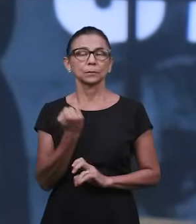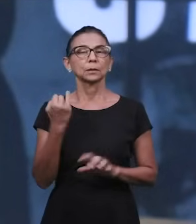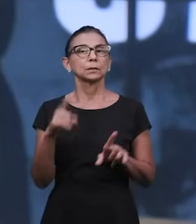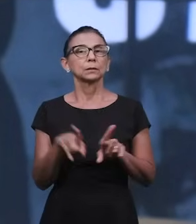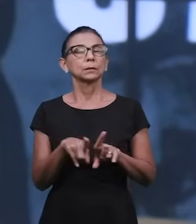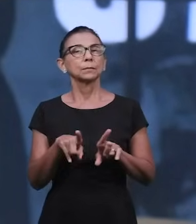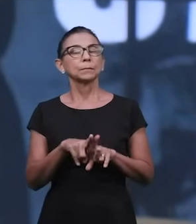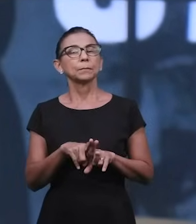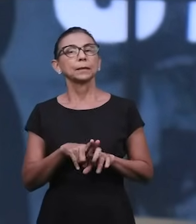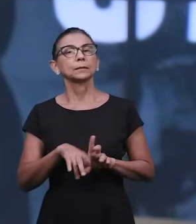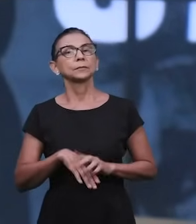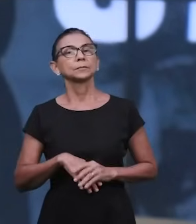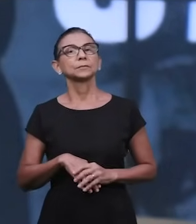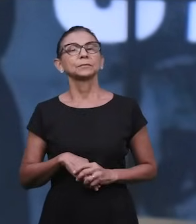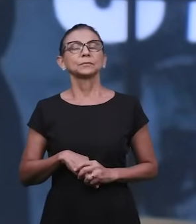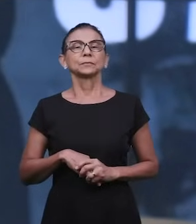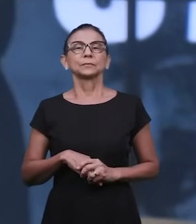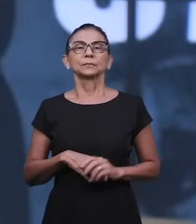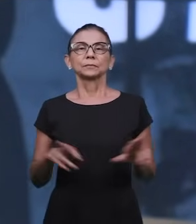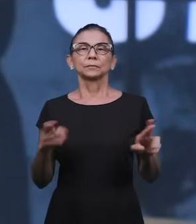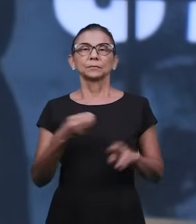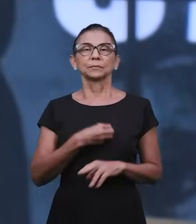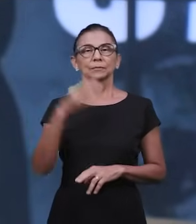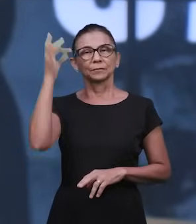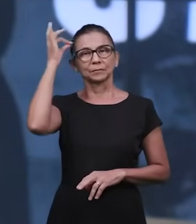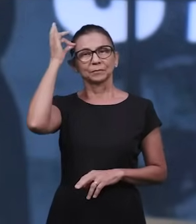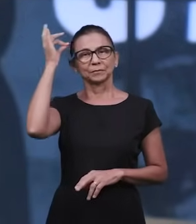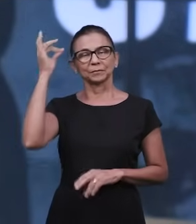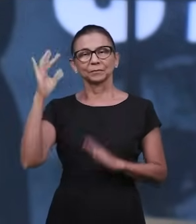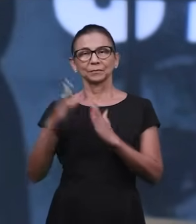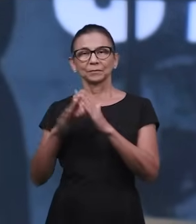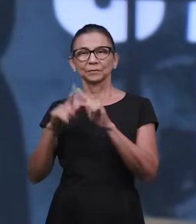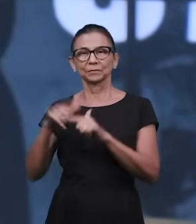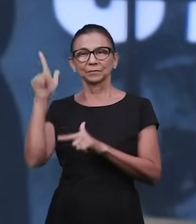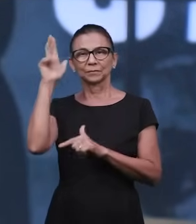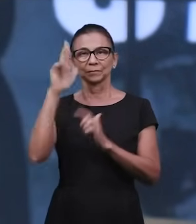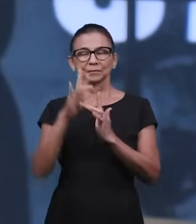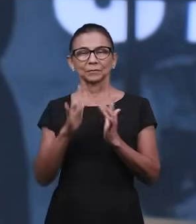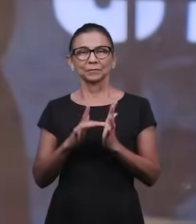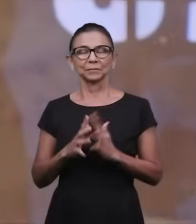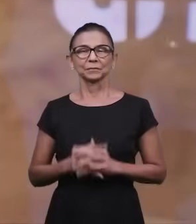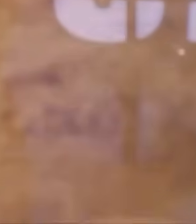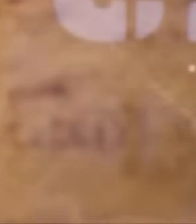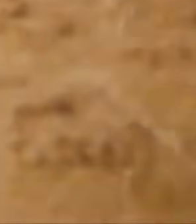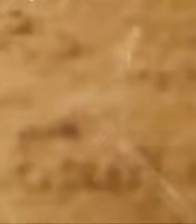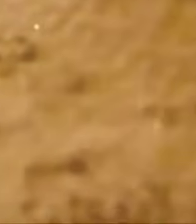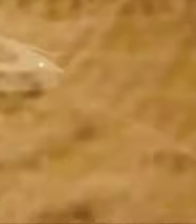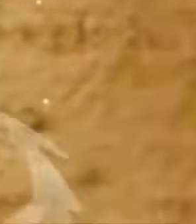sobretudo para a vida espiritual da igreja. A todos, a paz do Senhor Jesus. Amém.